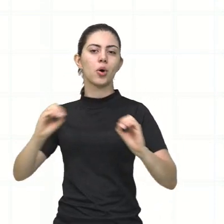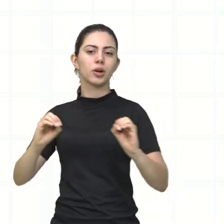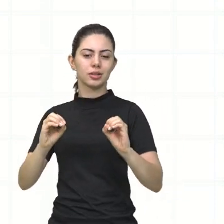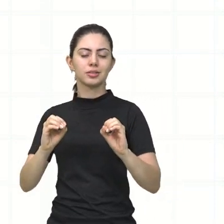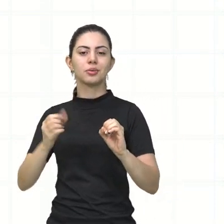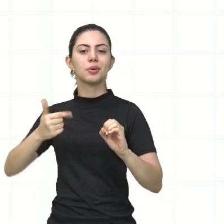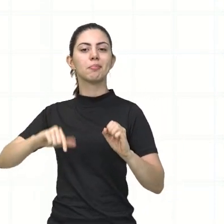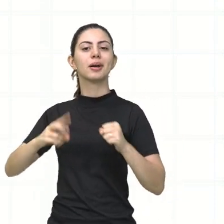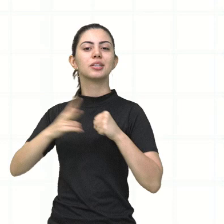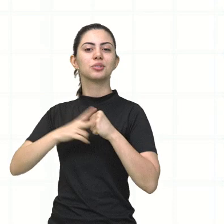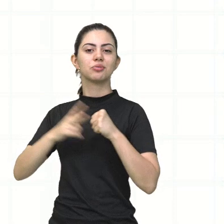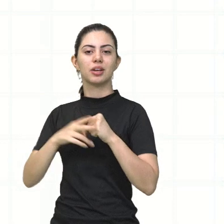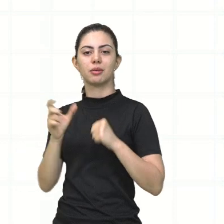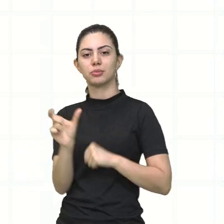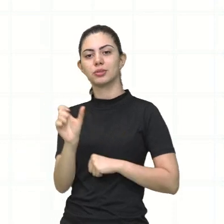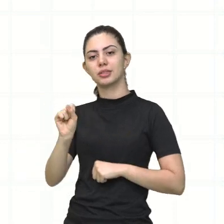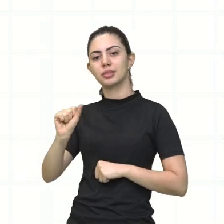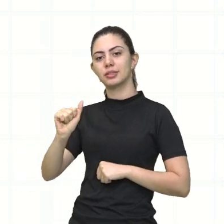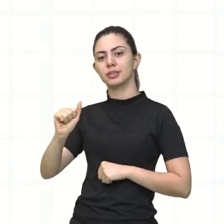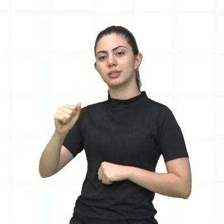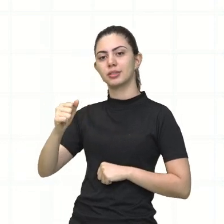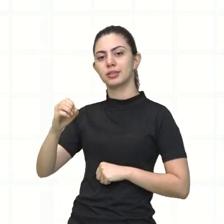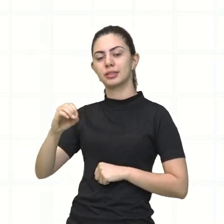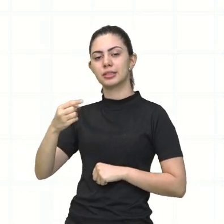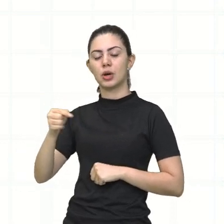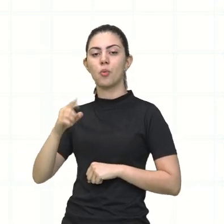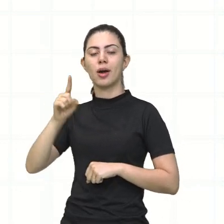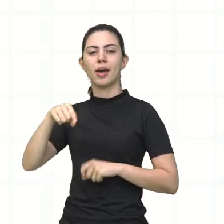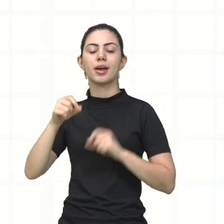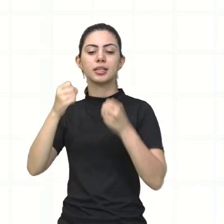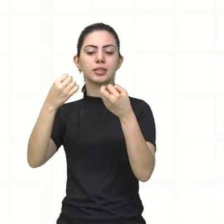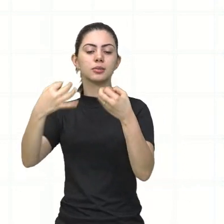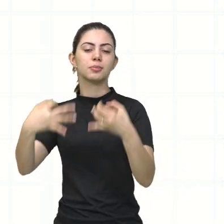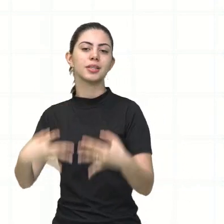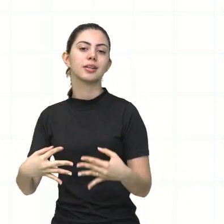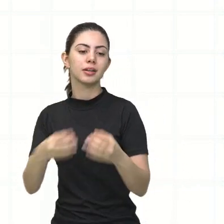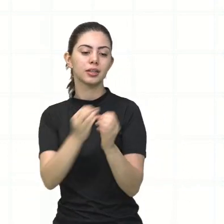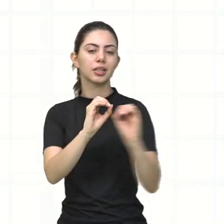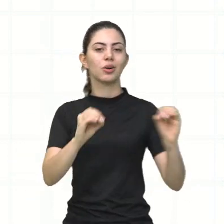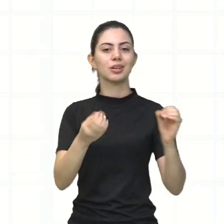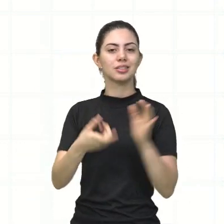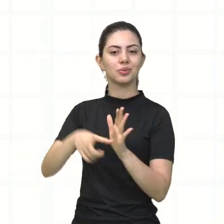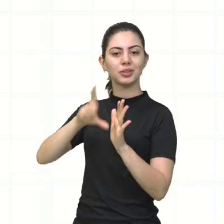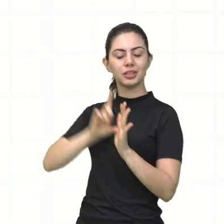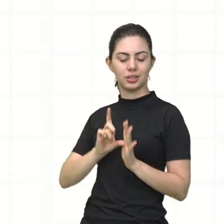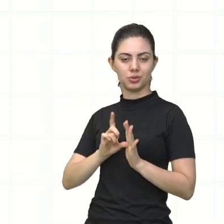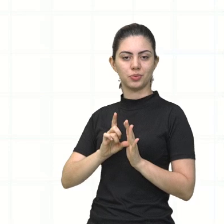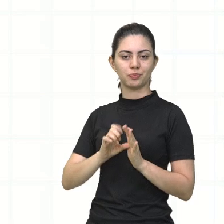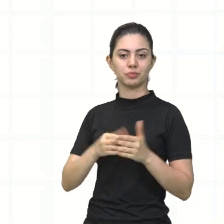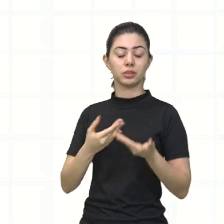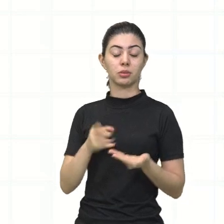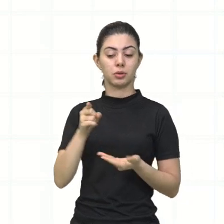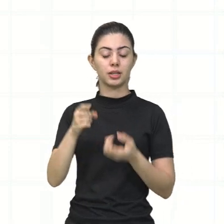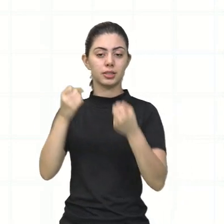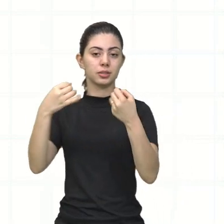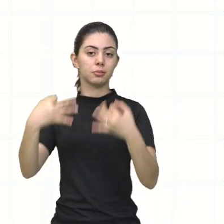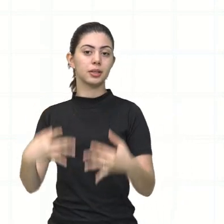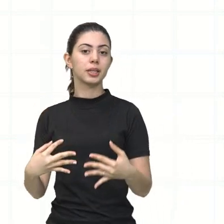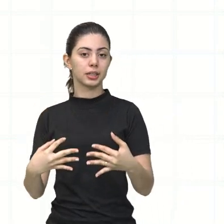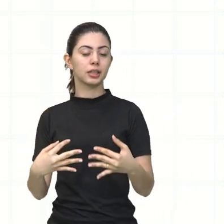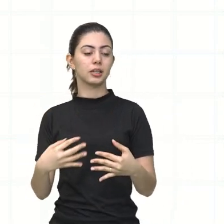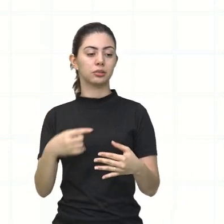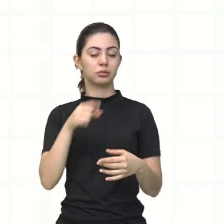estar explicando o termo anterior, dando uma característica, mas de uma forma explicativa. Ele está explicando que esses cursos online são